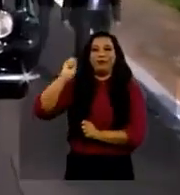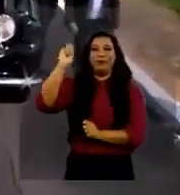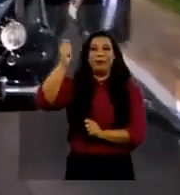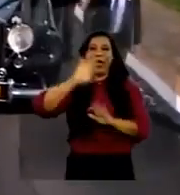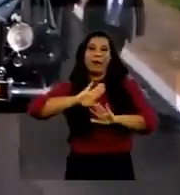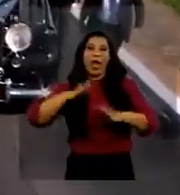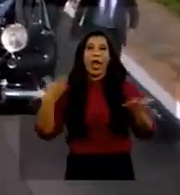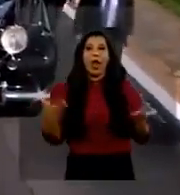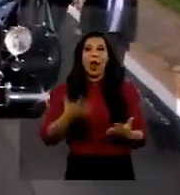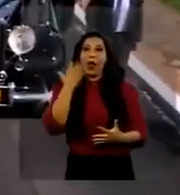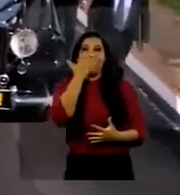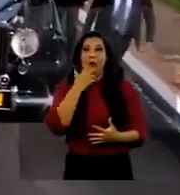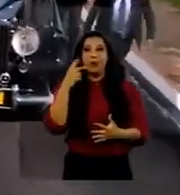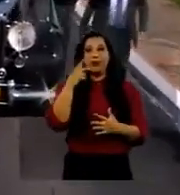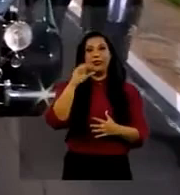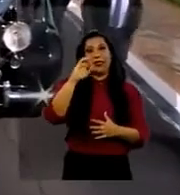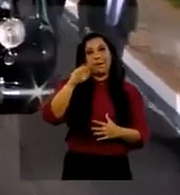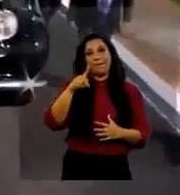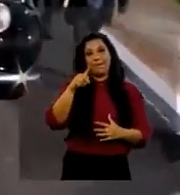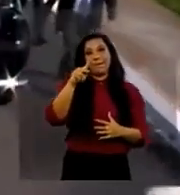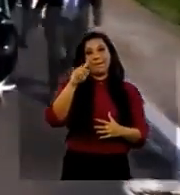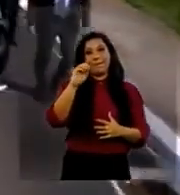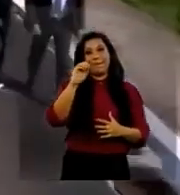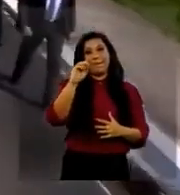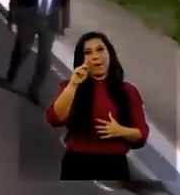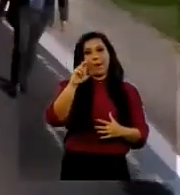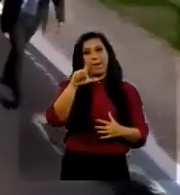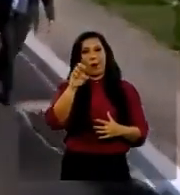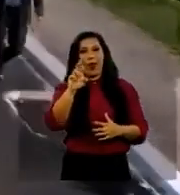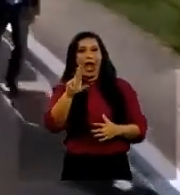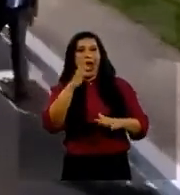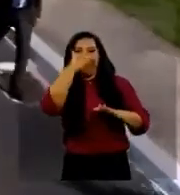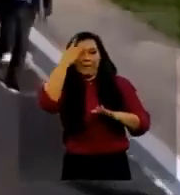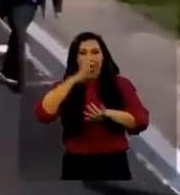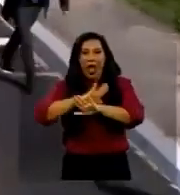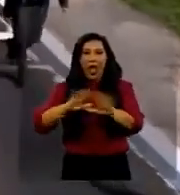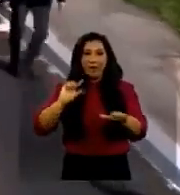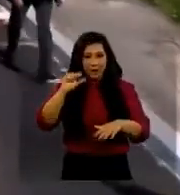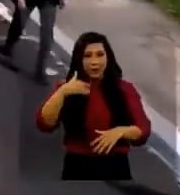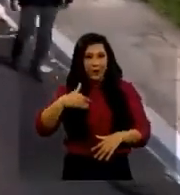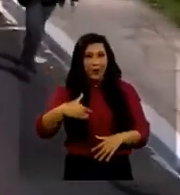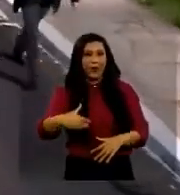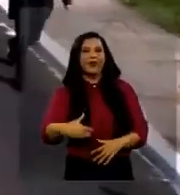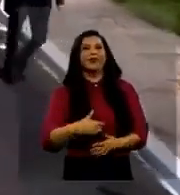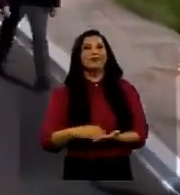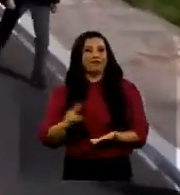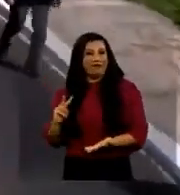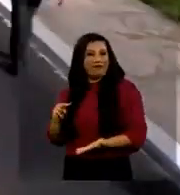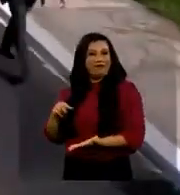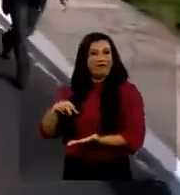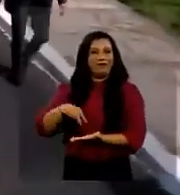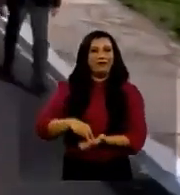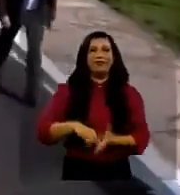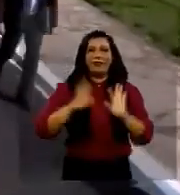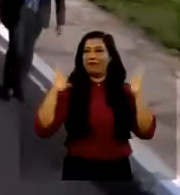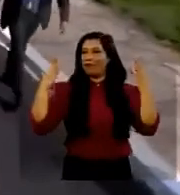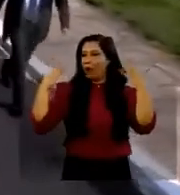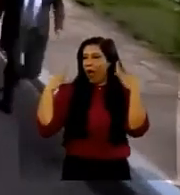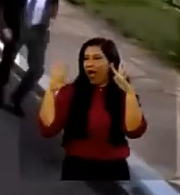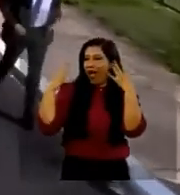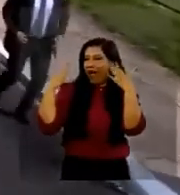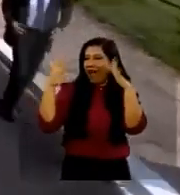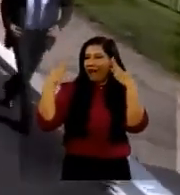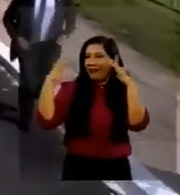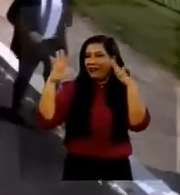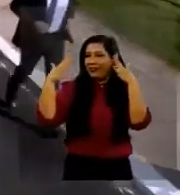tocar músicas populares também para o público que está aguardando lá, né, Paulo? Daqui a pouquinho será aí ovacionado